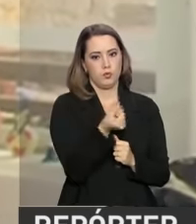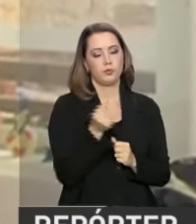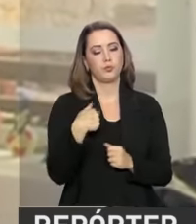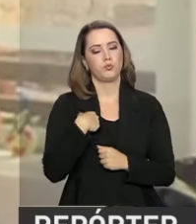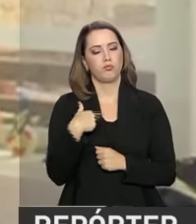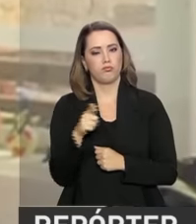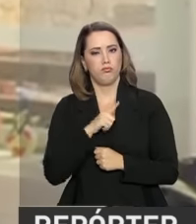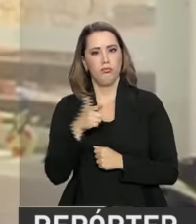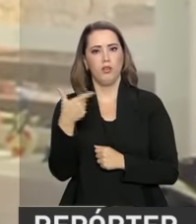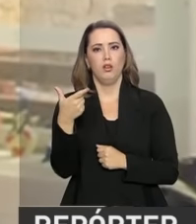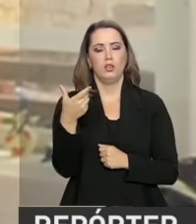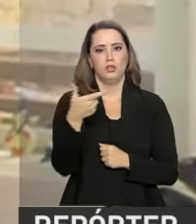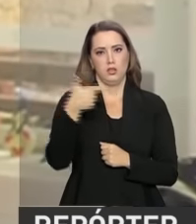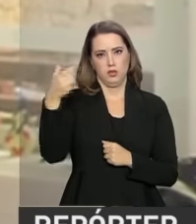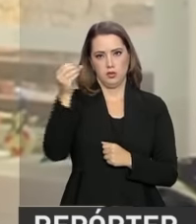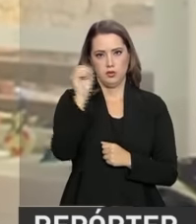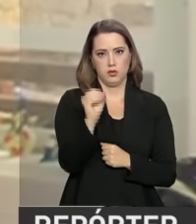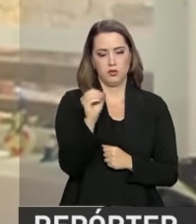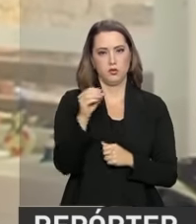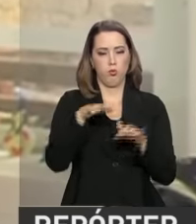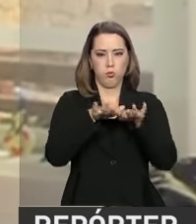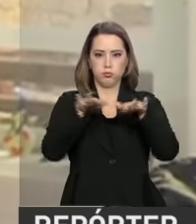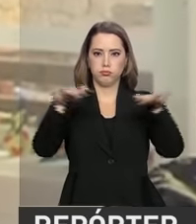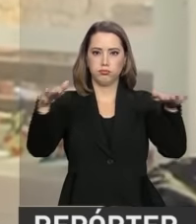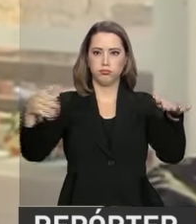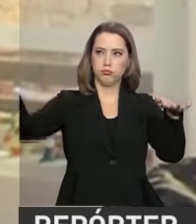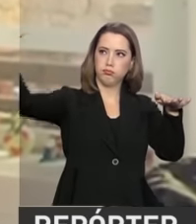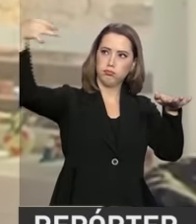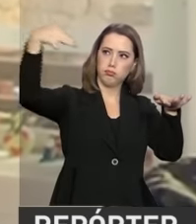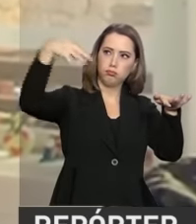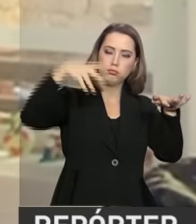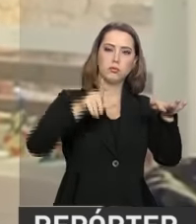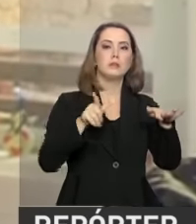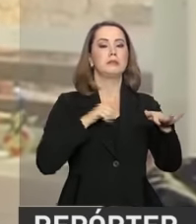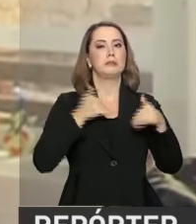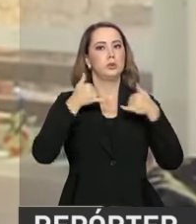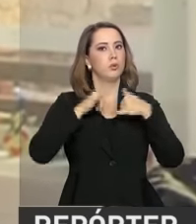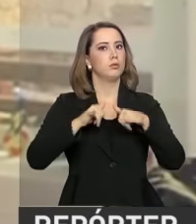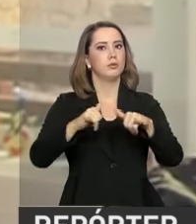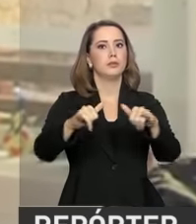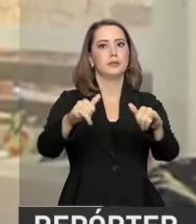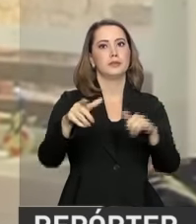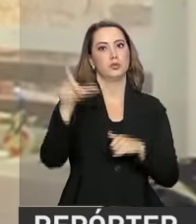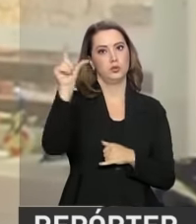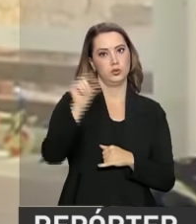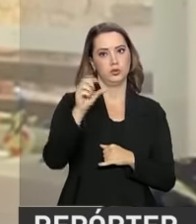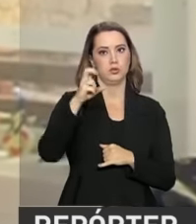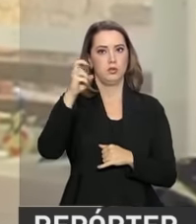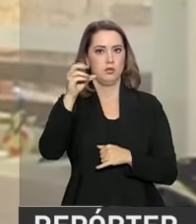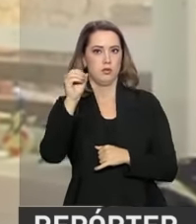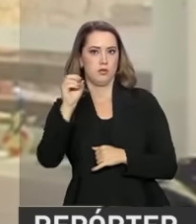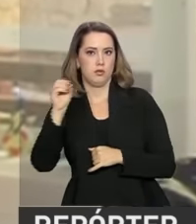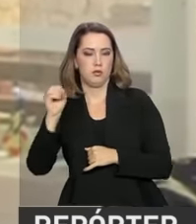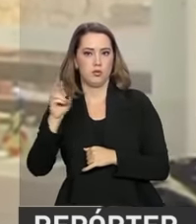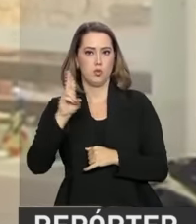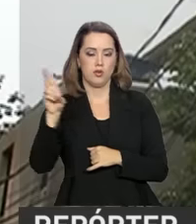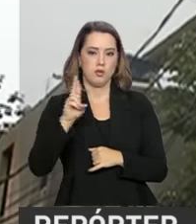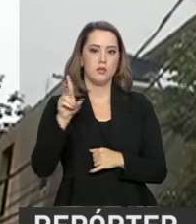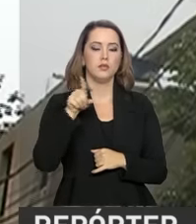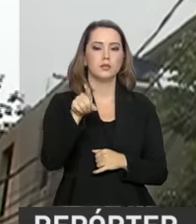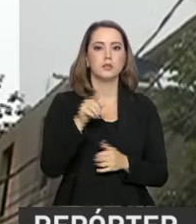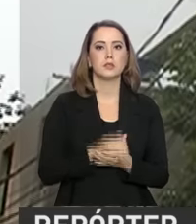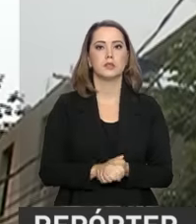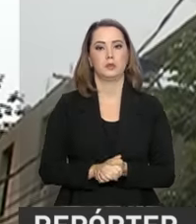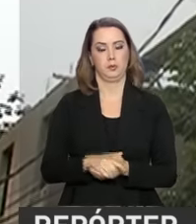geram 75% de Economia isso em Reais dá mais de R 500 então em um ano são 6000